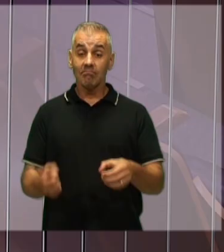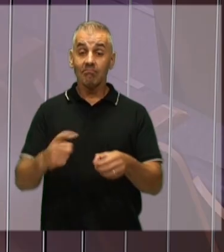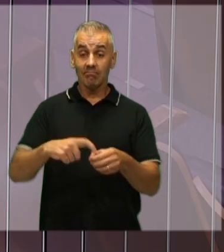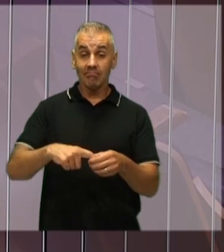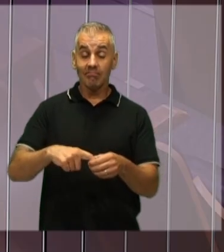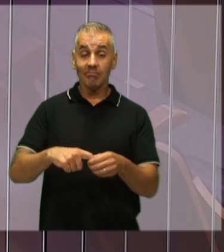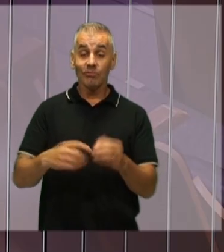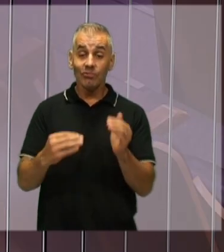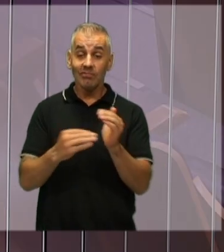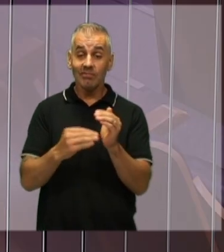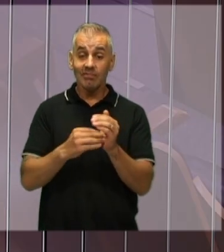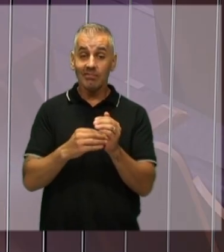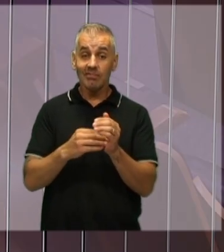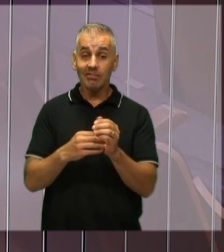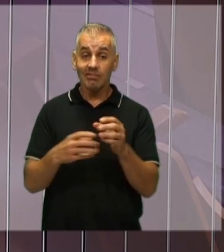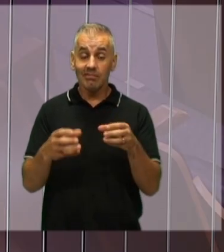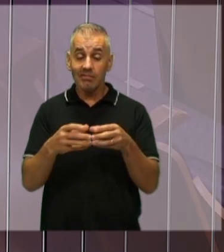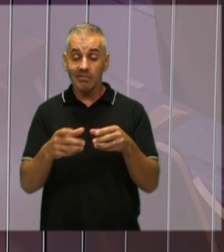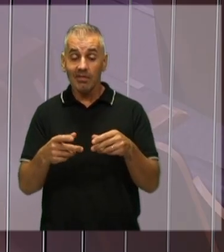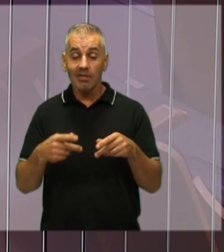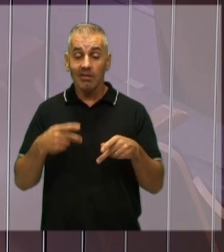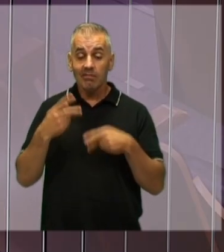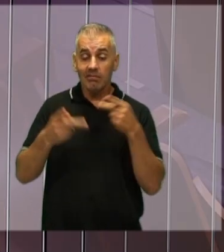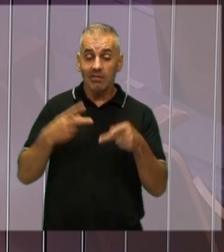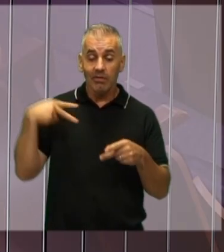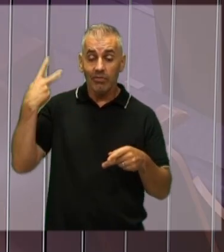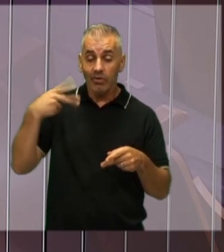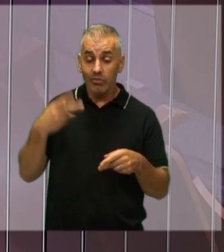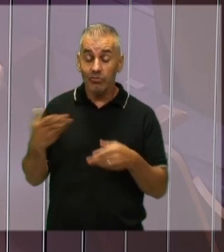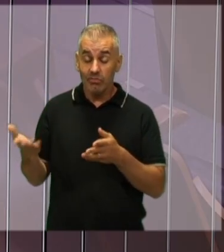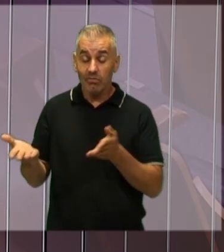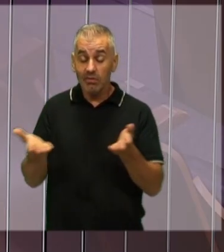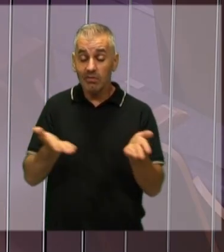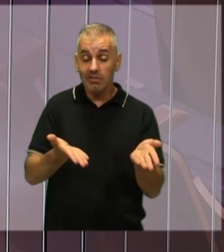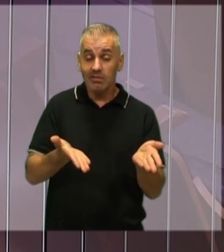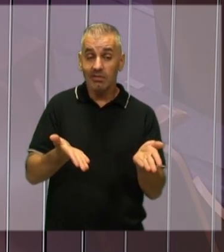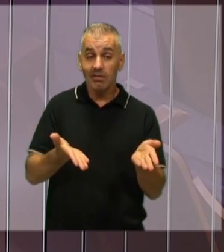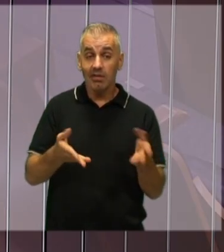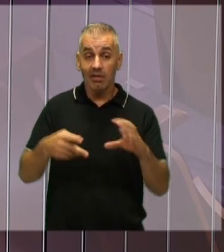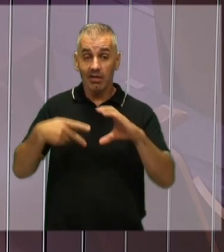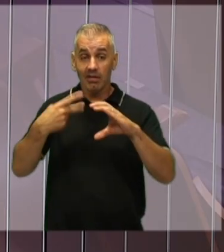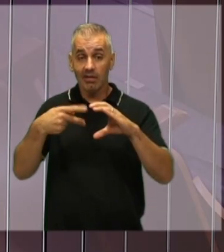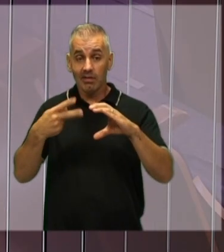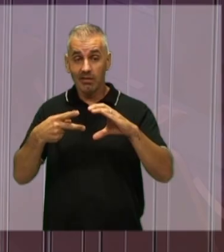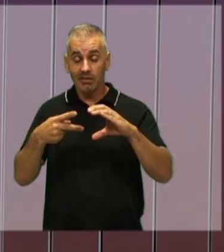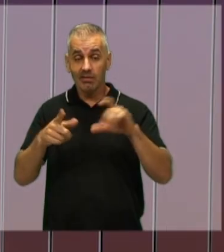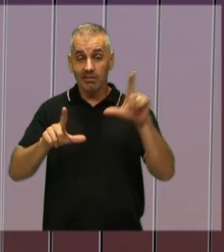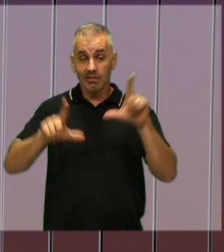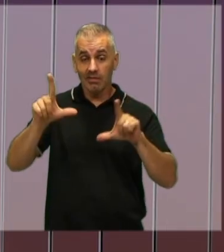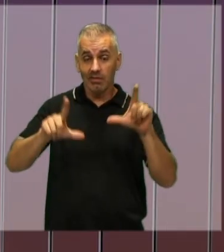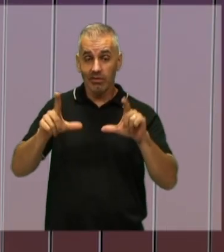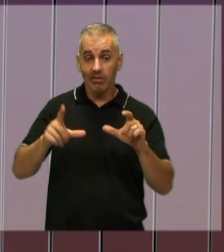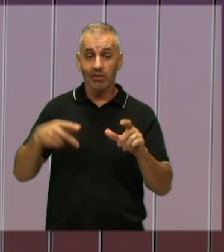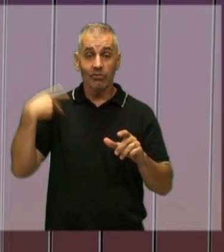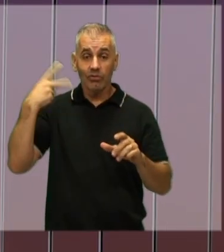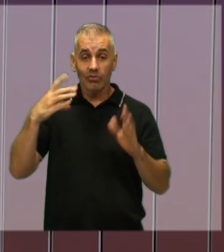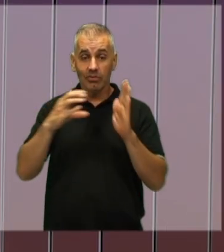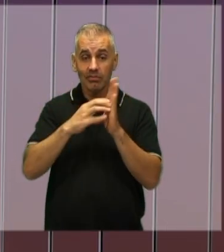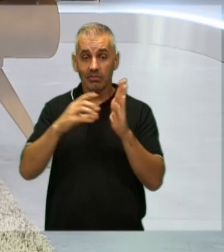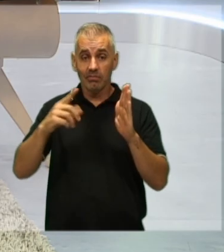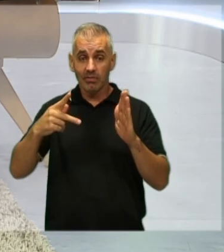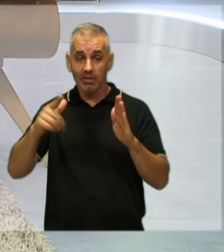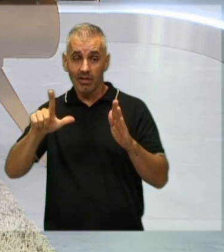Voltamos com o último bloco do Fala Vereador. Hoje está conosco aqui no estúdio da TV Câmara o vereador do PL, Adão